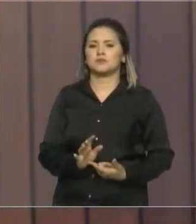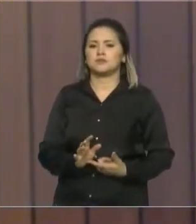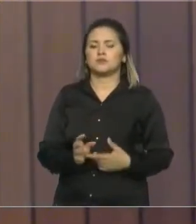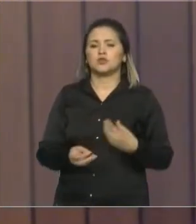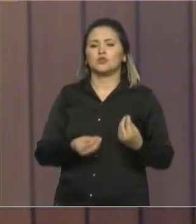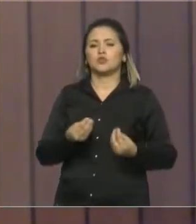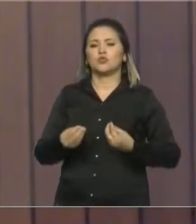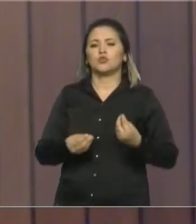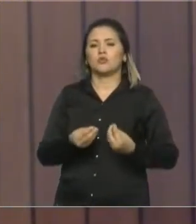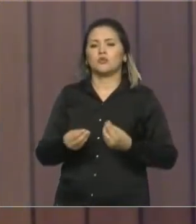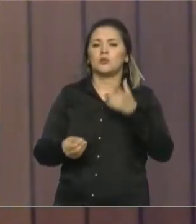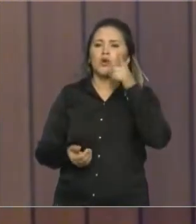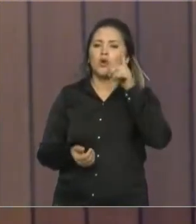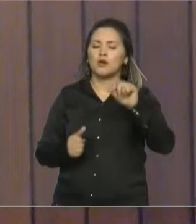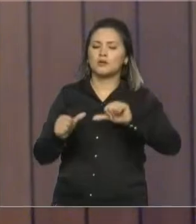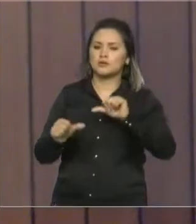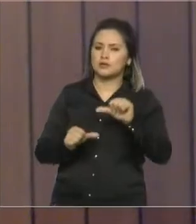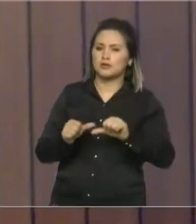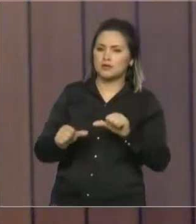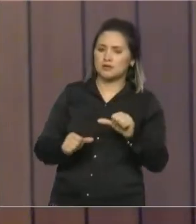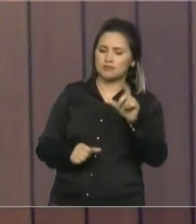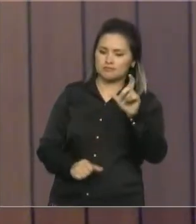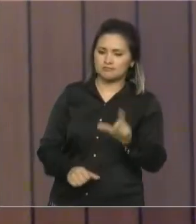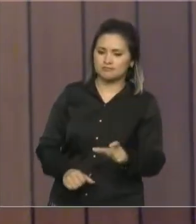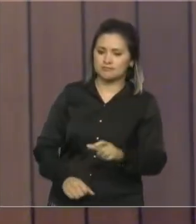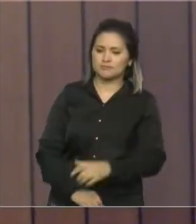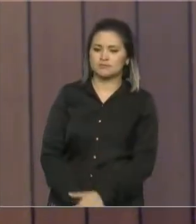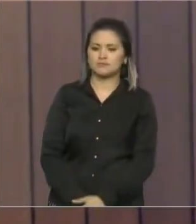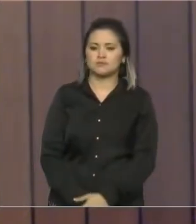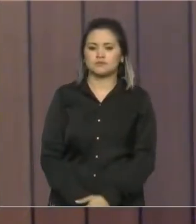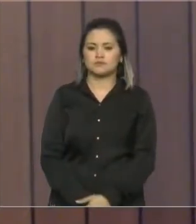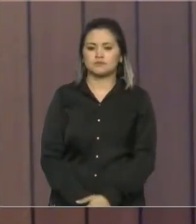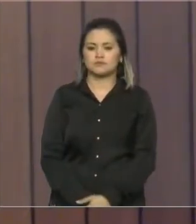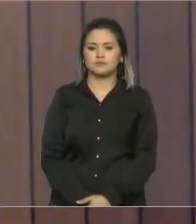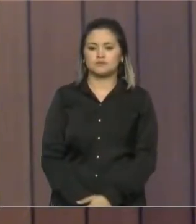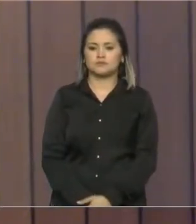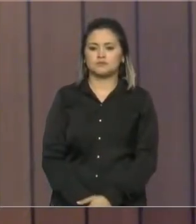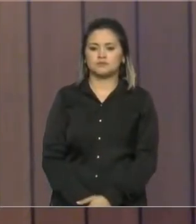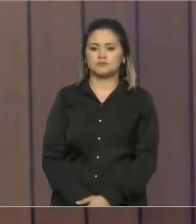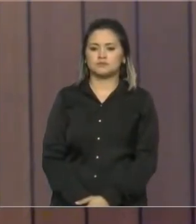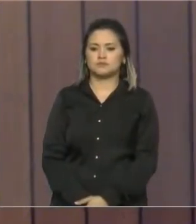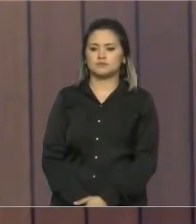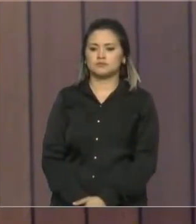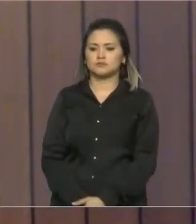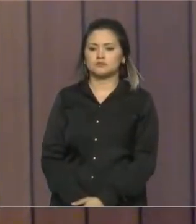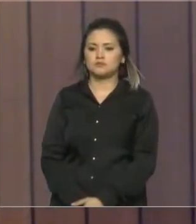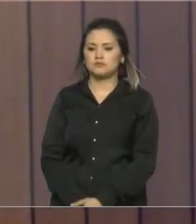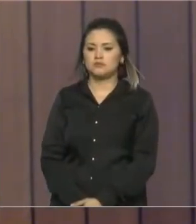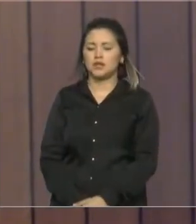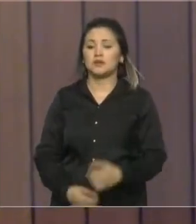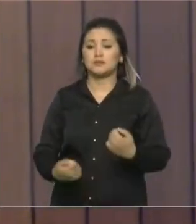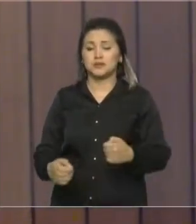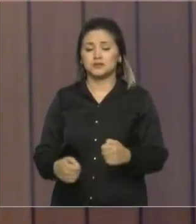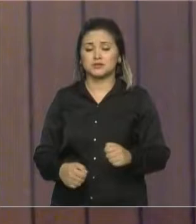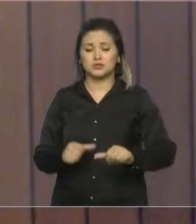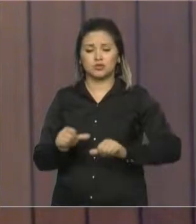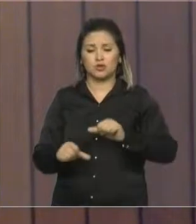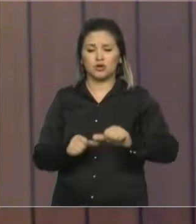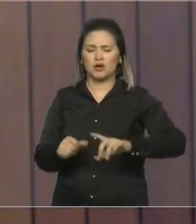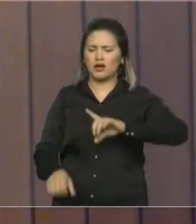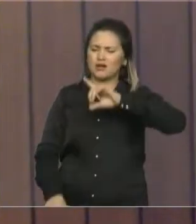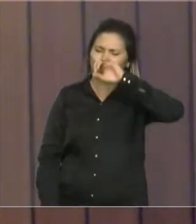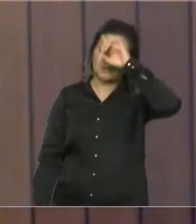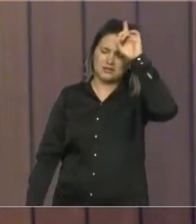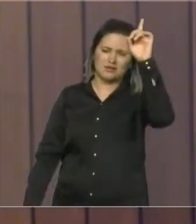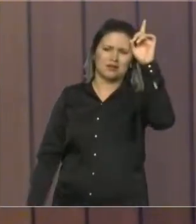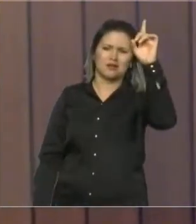mudar. O desafio nosso é a mudança de paradigma, é a gente mudar essa